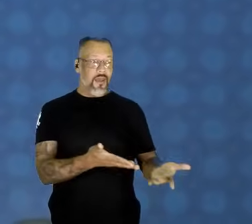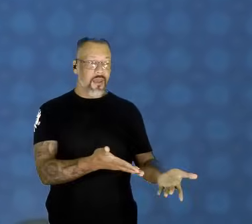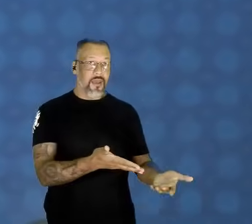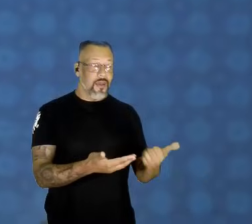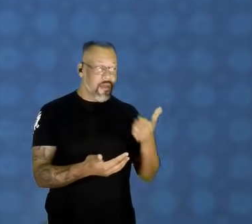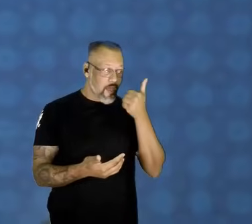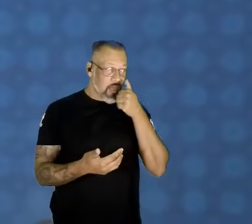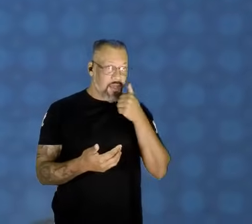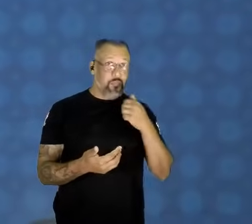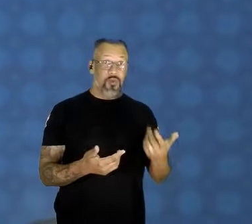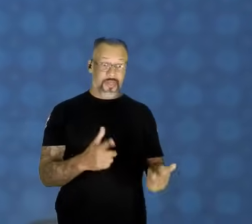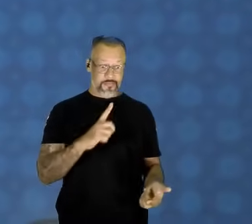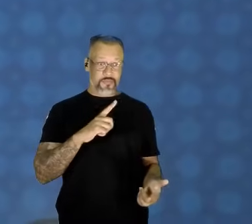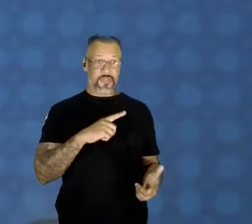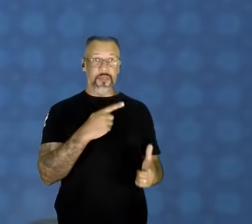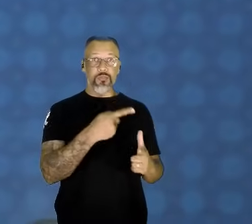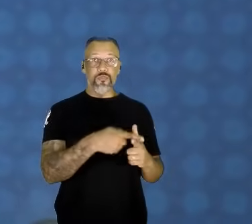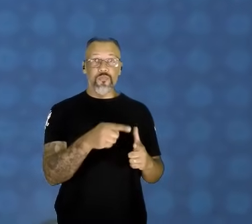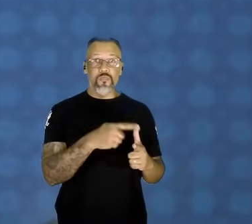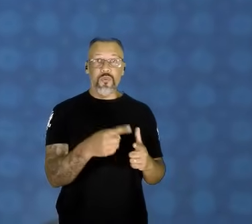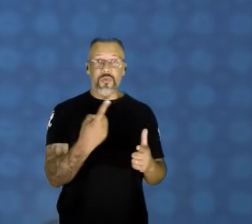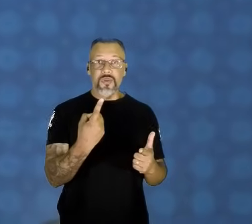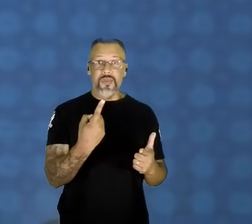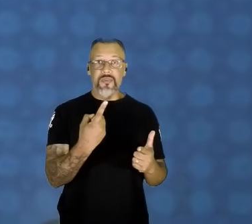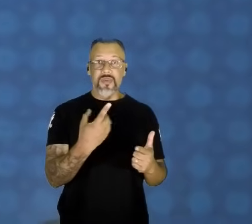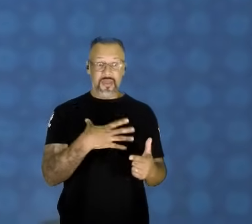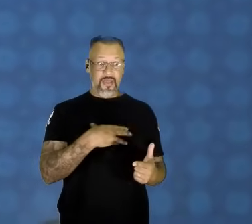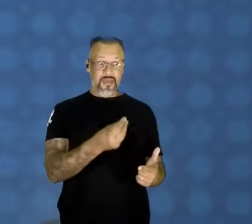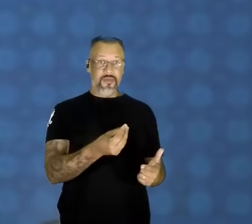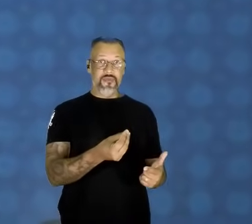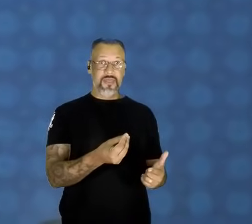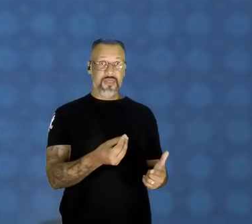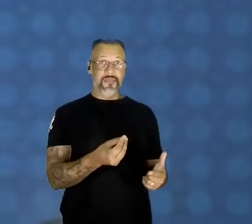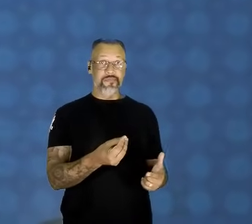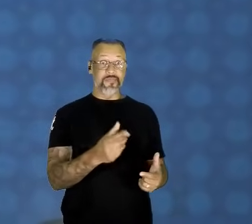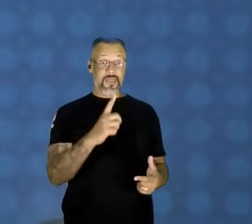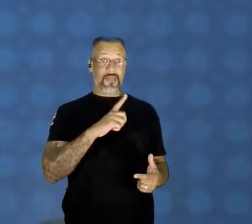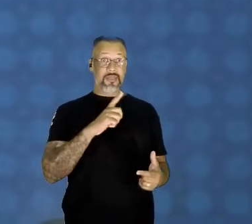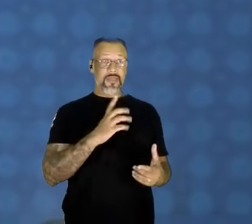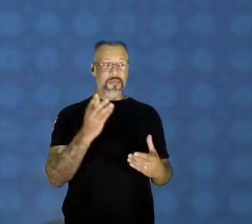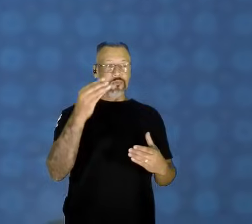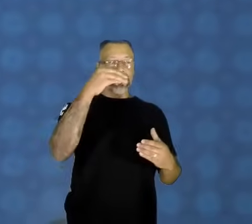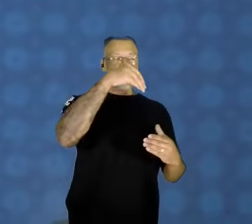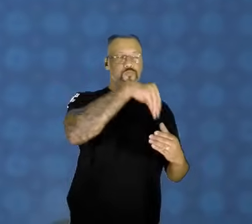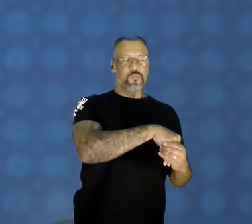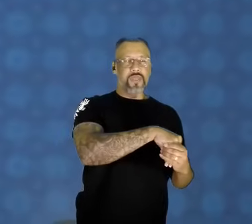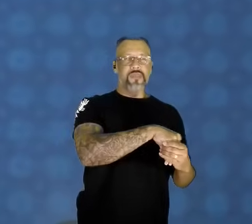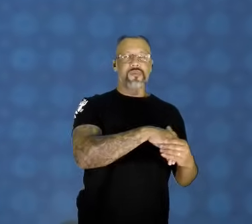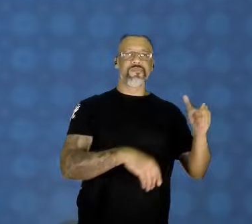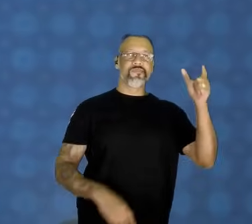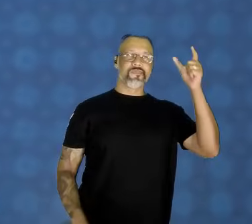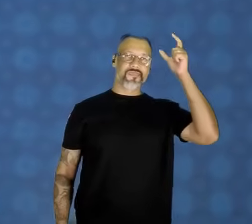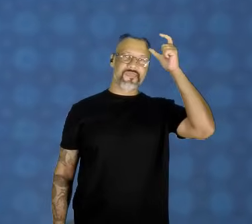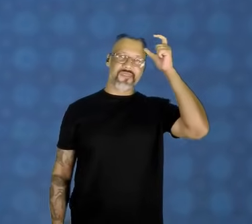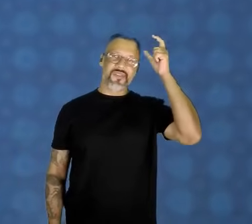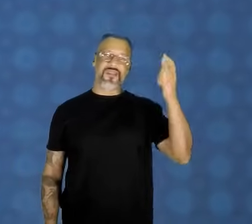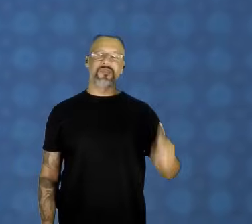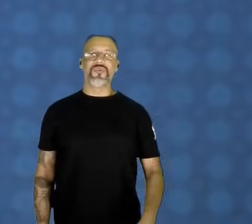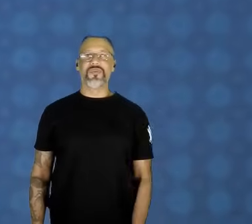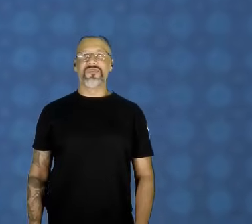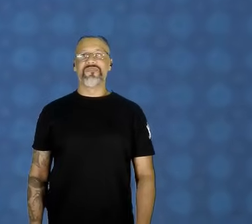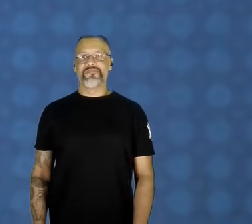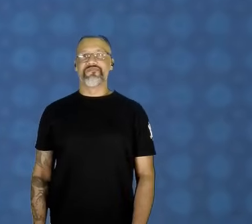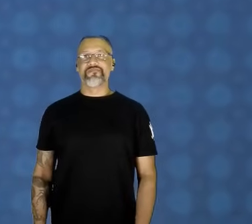é horrivelmente endemoniada. A bênção sempre vem carregada